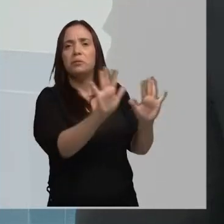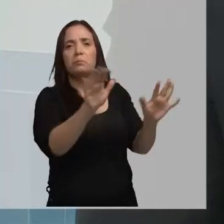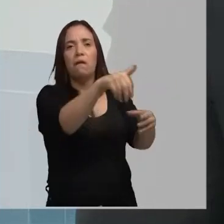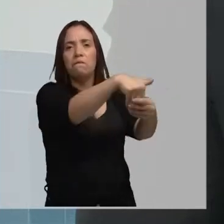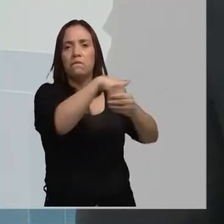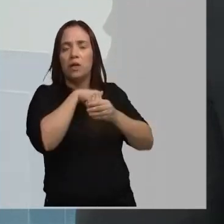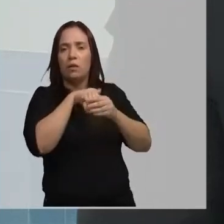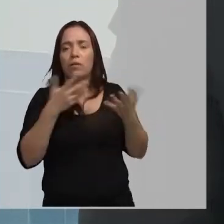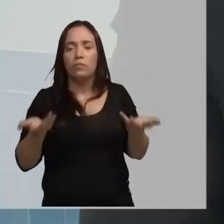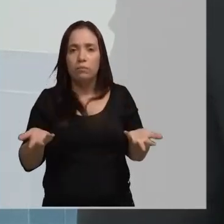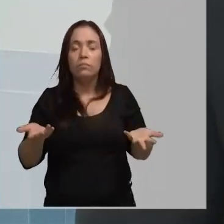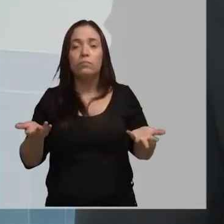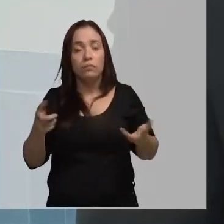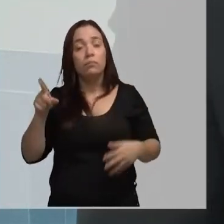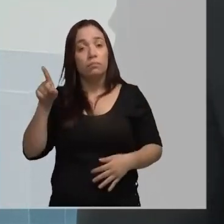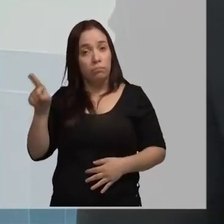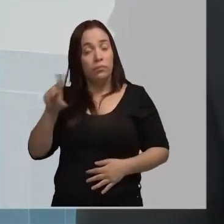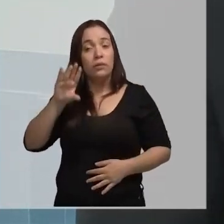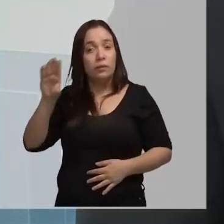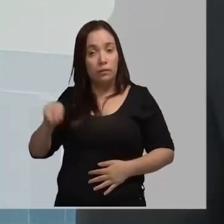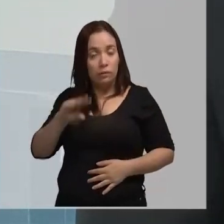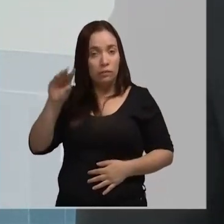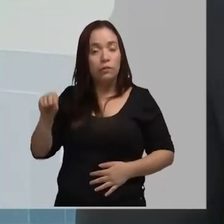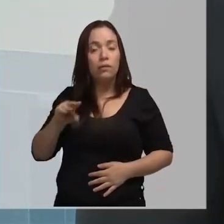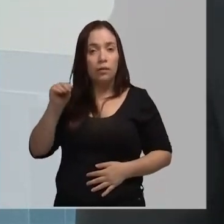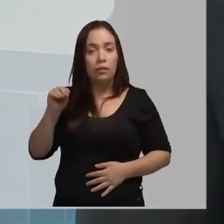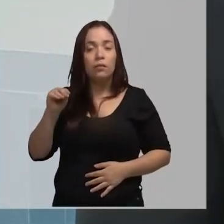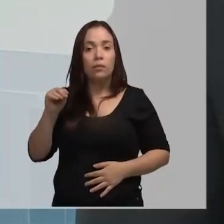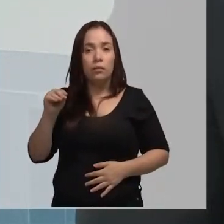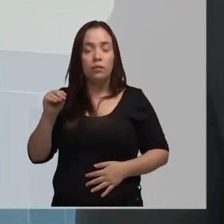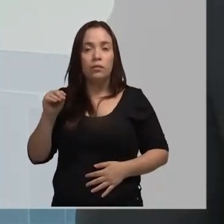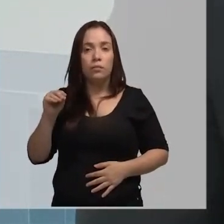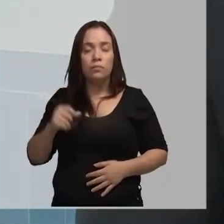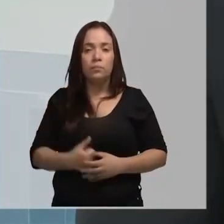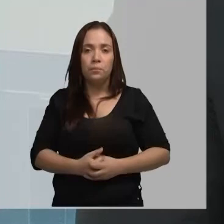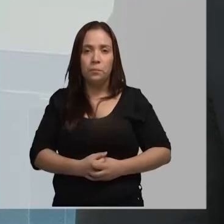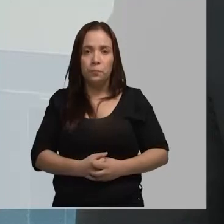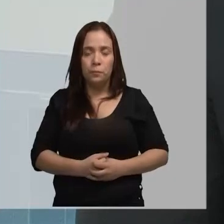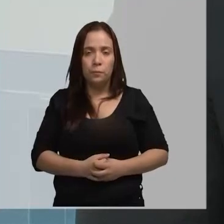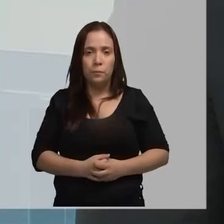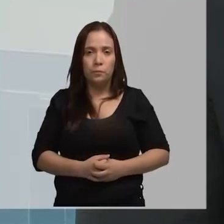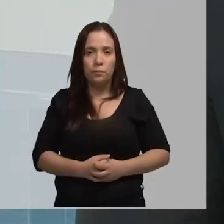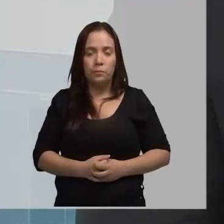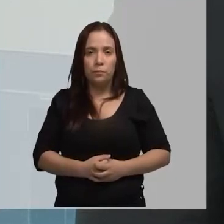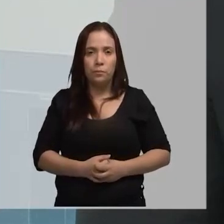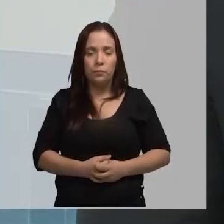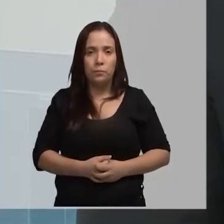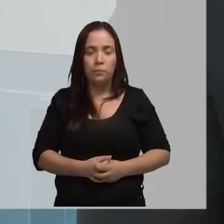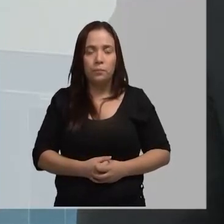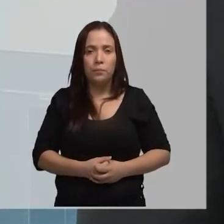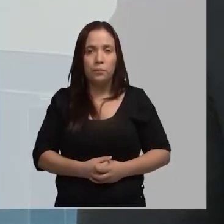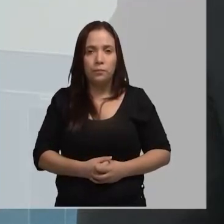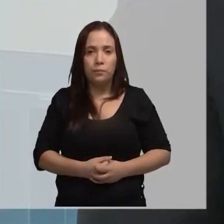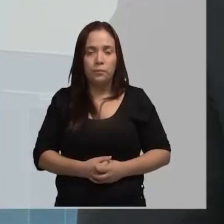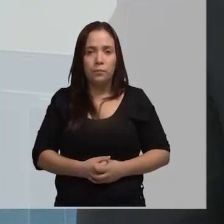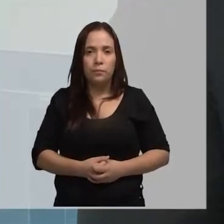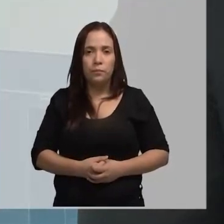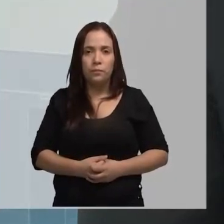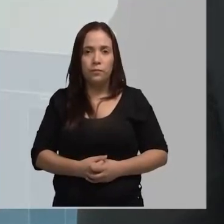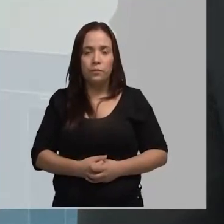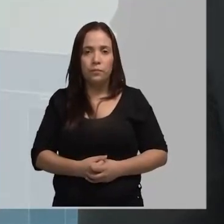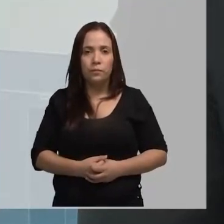Ele chamou o Bolsonaro de Discípulo. um